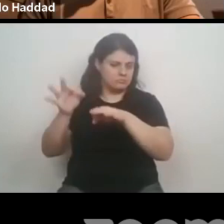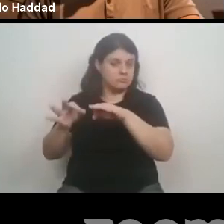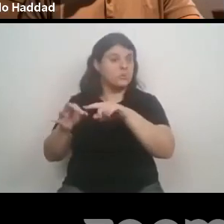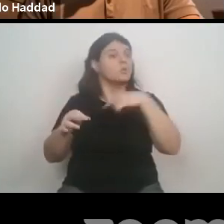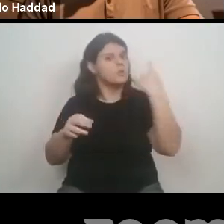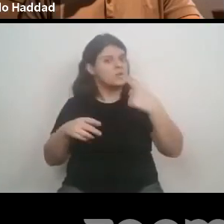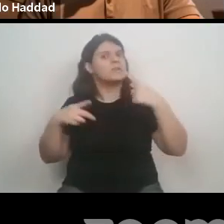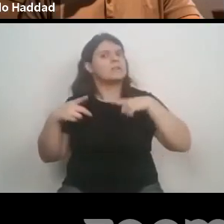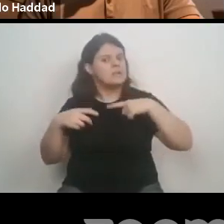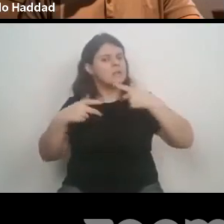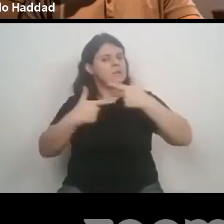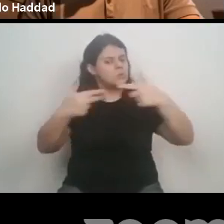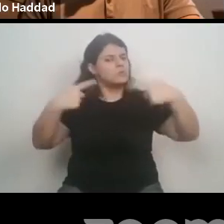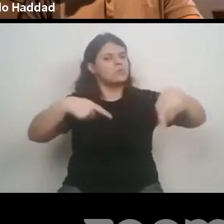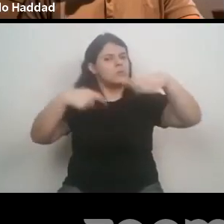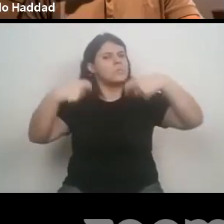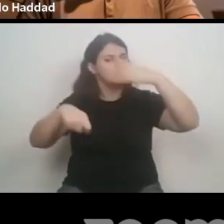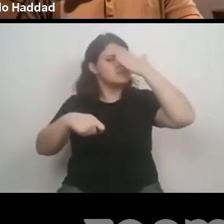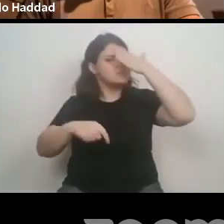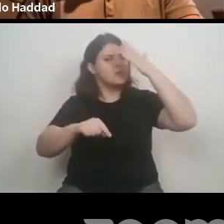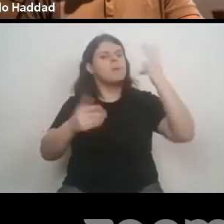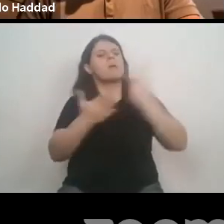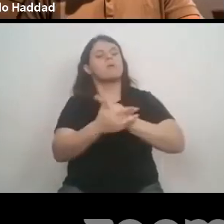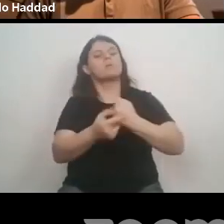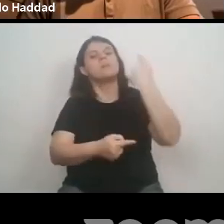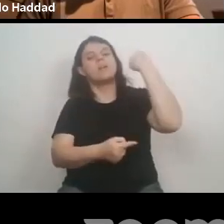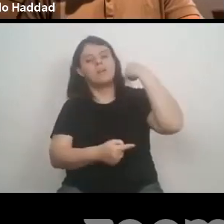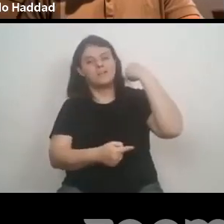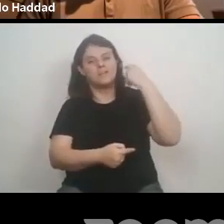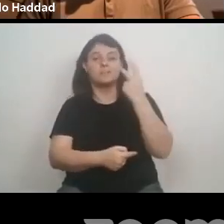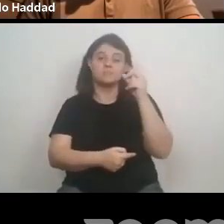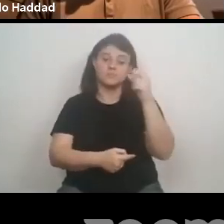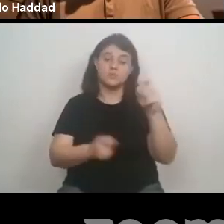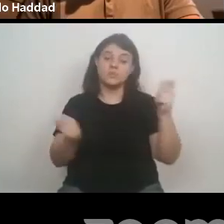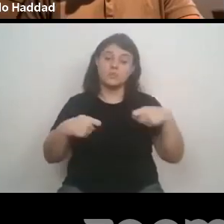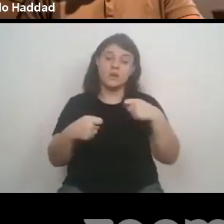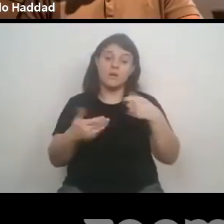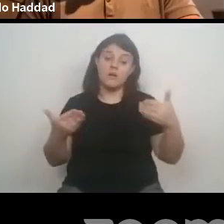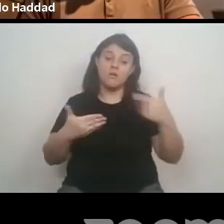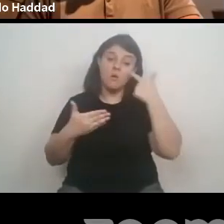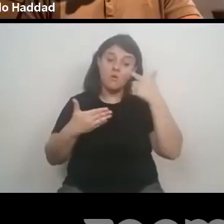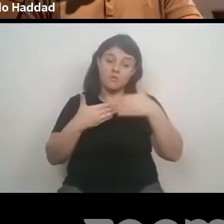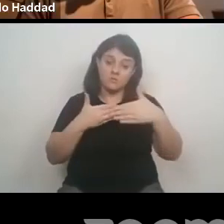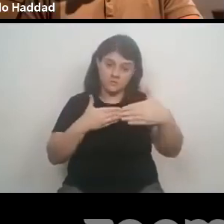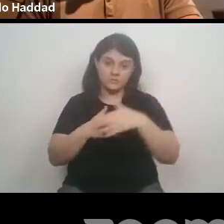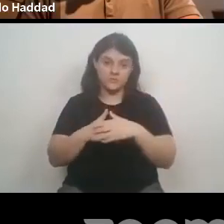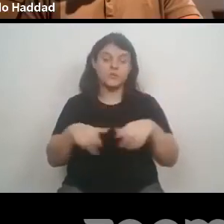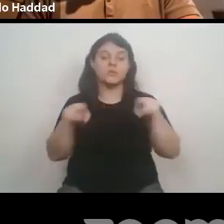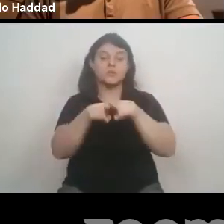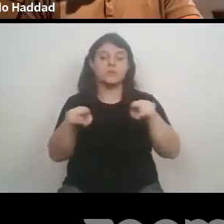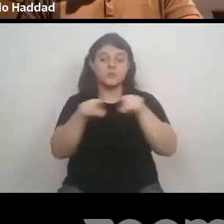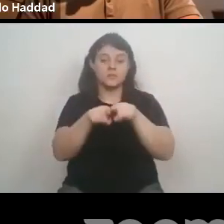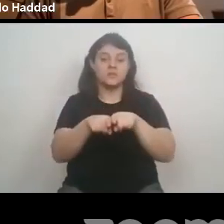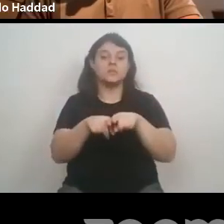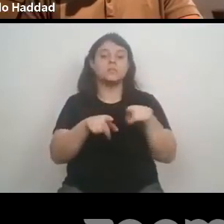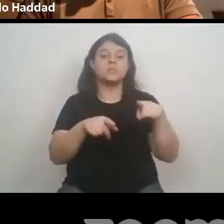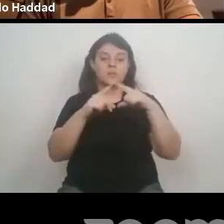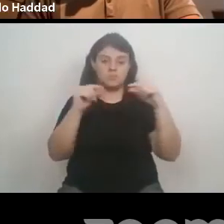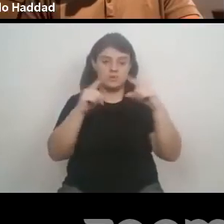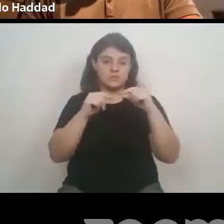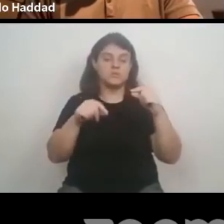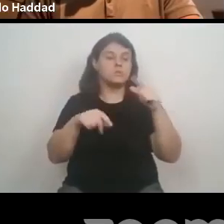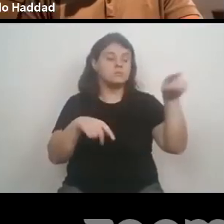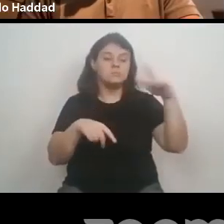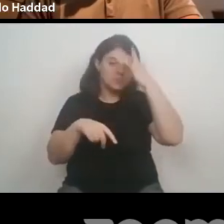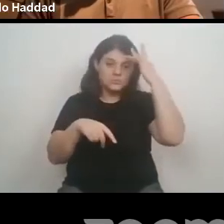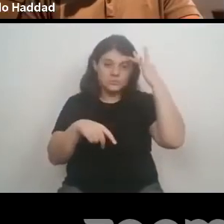gente ainda precisa saber a respeito dessas eleições. E a oportunidade está aí. Saudar a bancada também de Brasília, era a figura do querido Caio Leonardo, que está aqui nos assistindo,